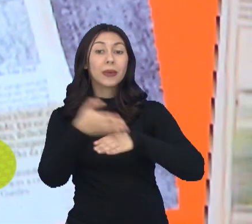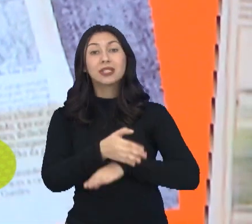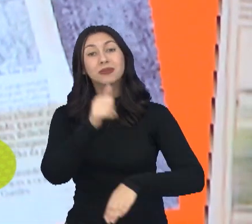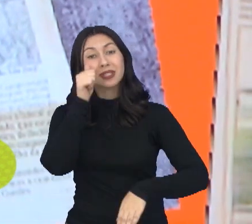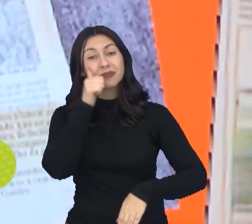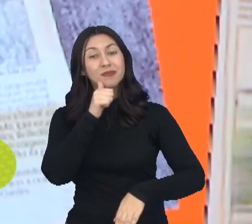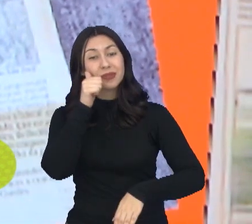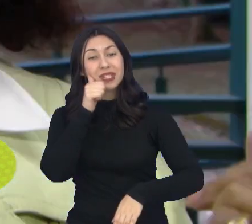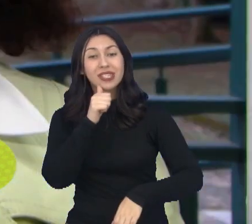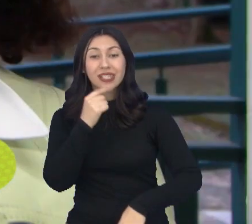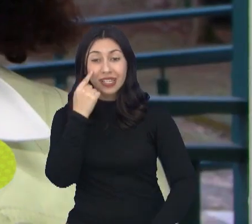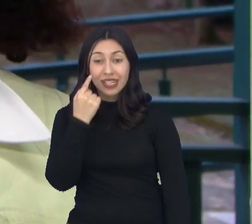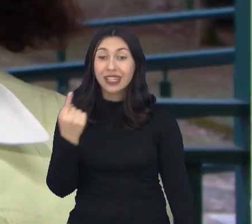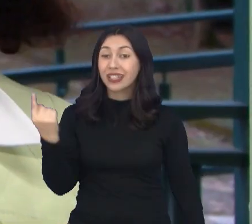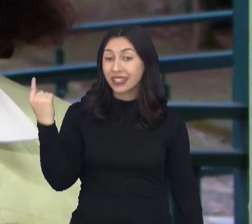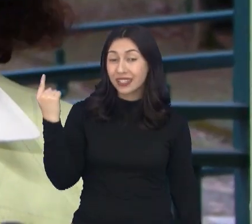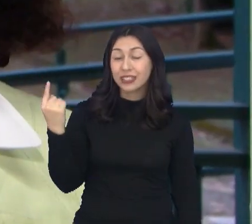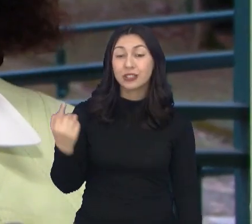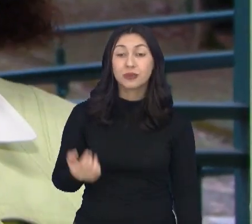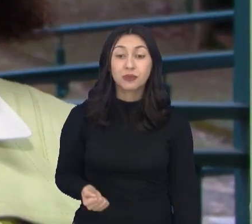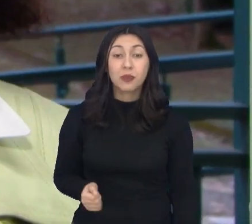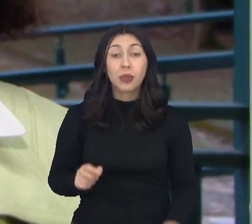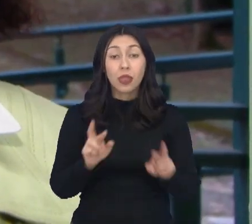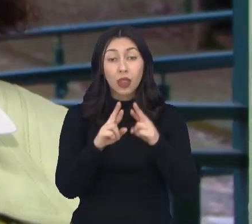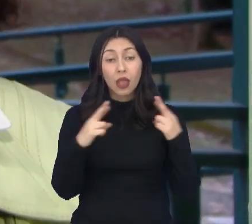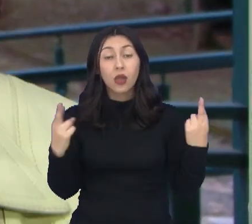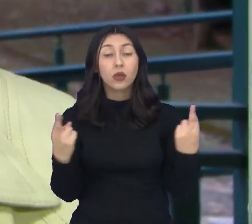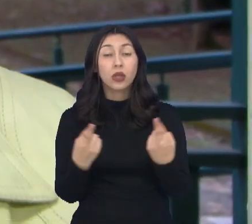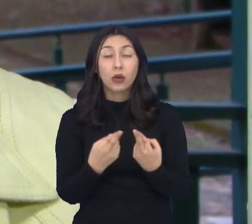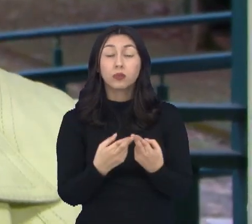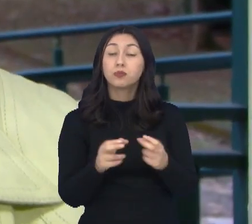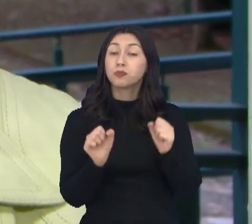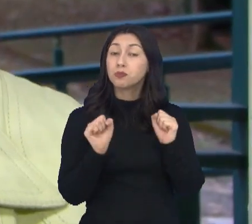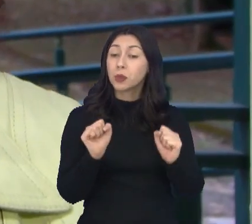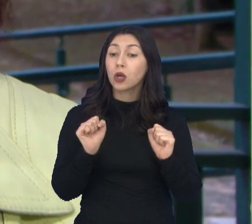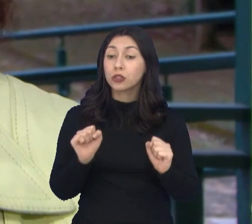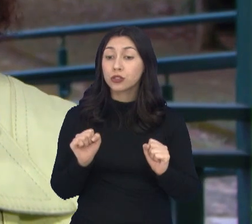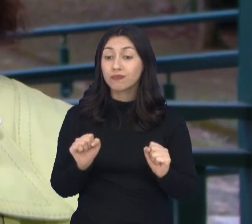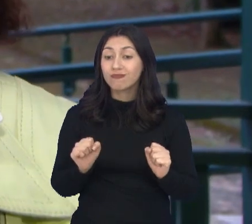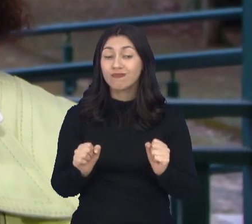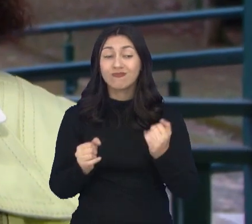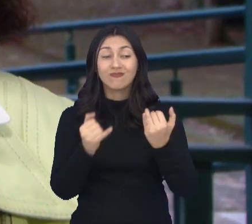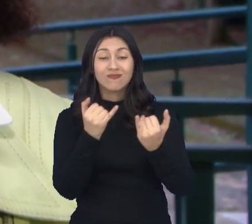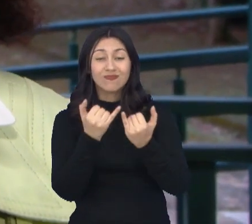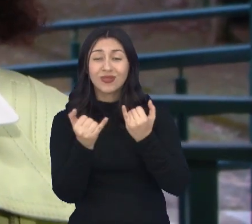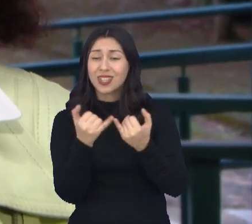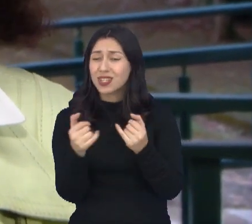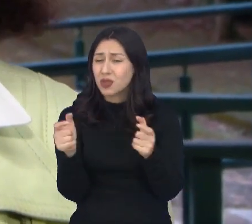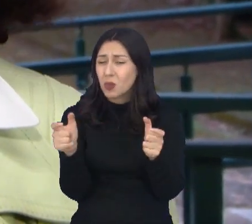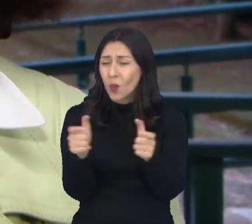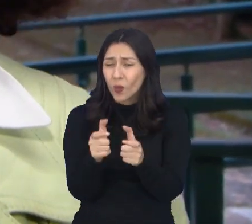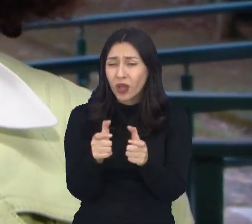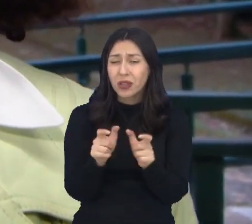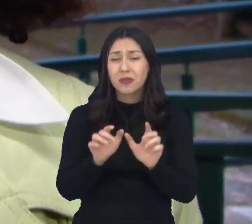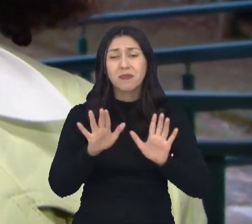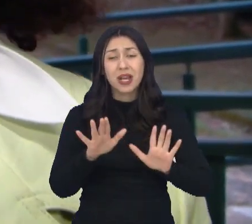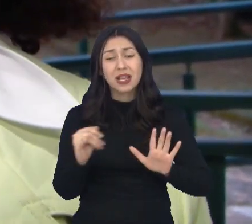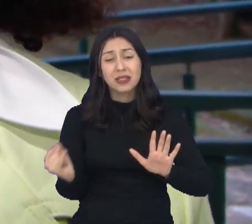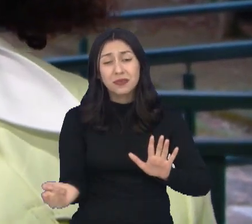feminina na cartolagem. Essa reunião, ela pode até, em princípio, parecer uma reunião pequena, mas ela é muito